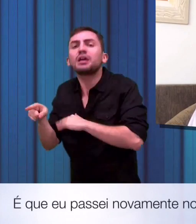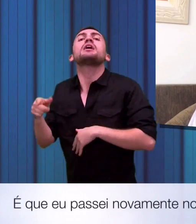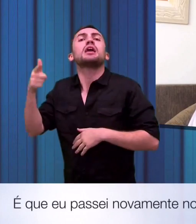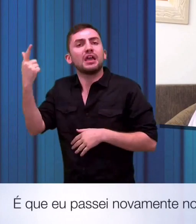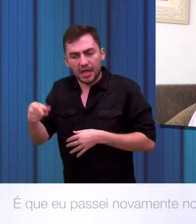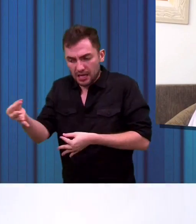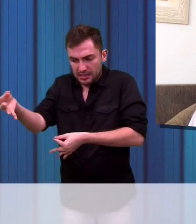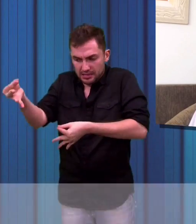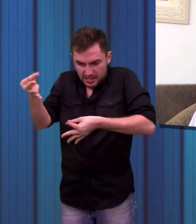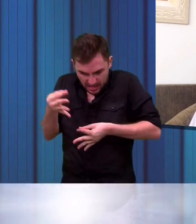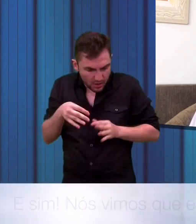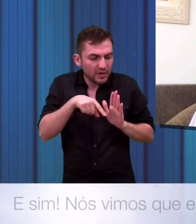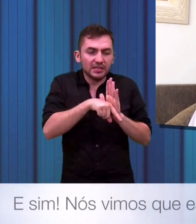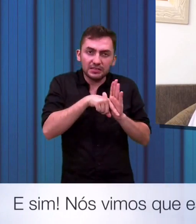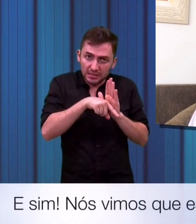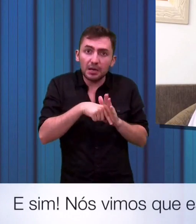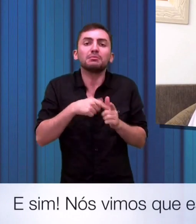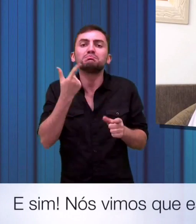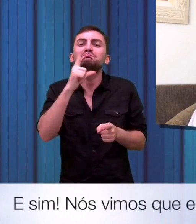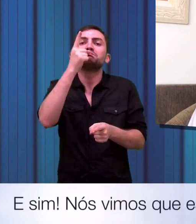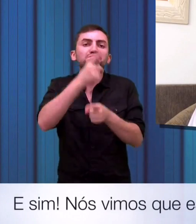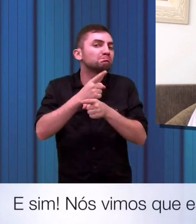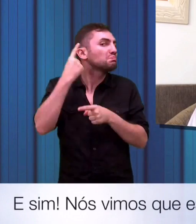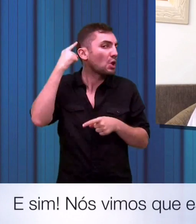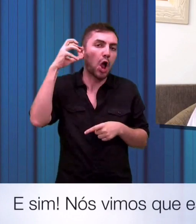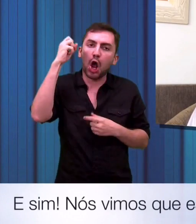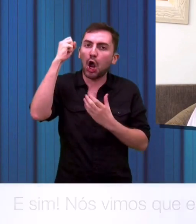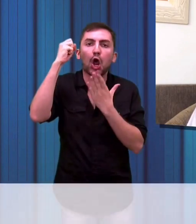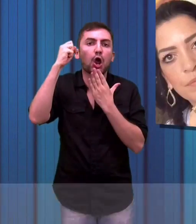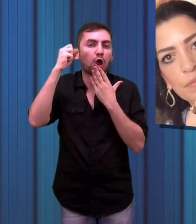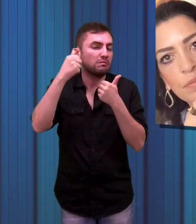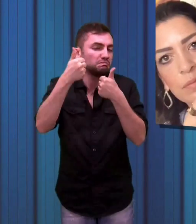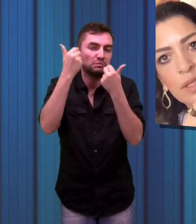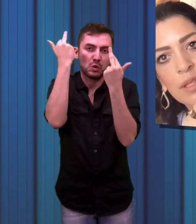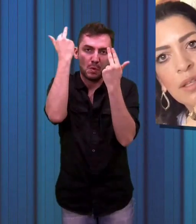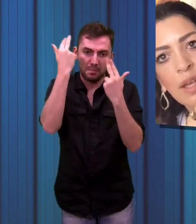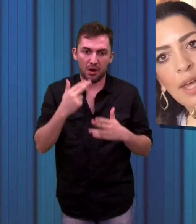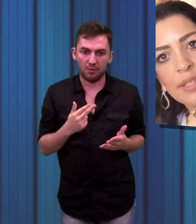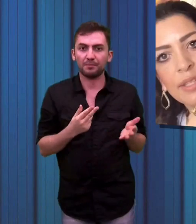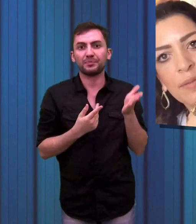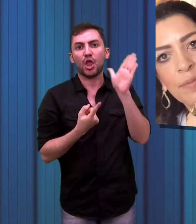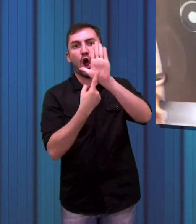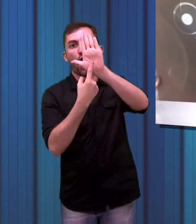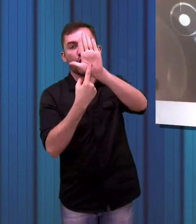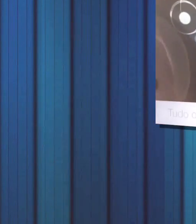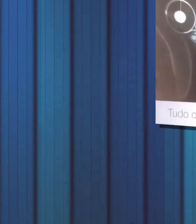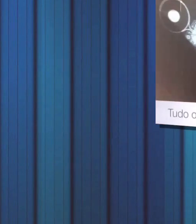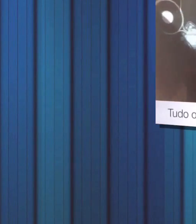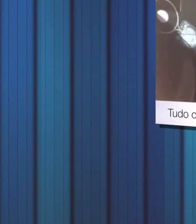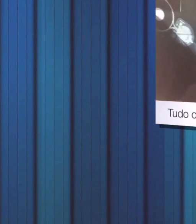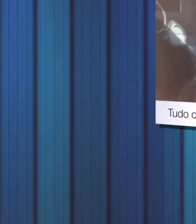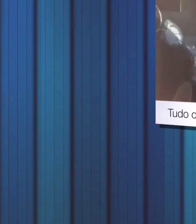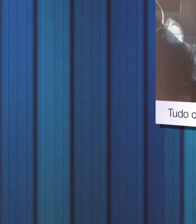fez o pedido desses exames e sim, nós vimos que estava tudo ok com a cóclea dele. Aqui.